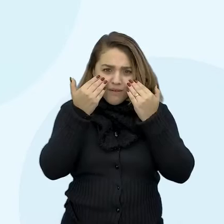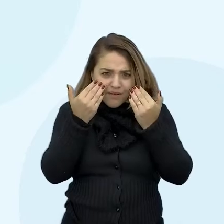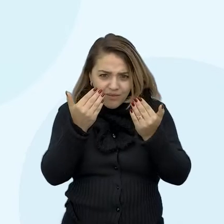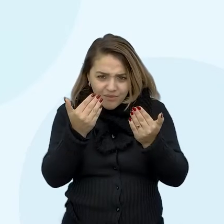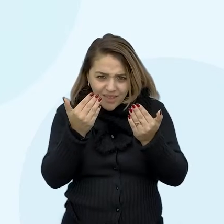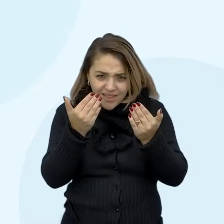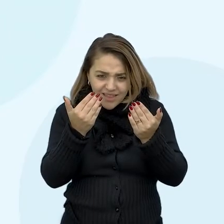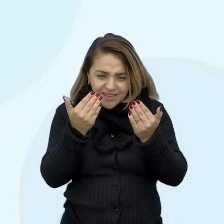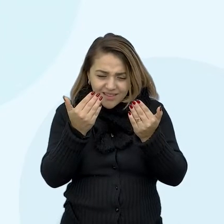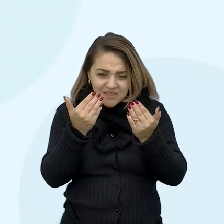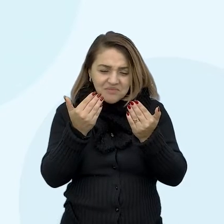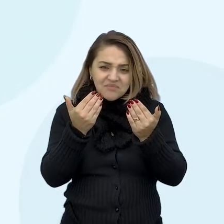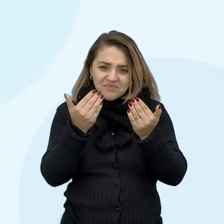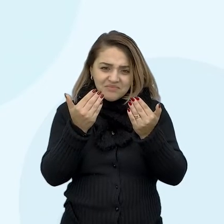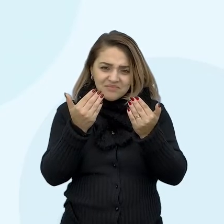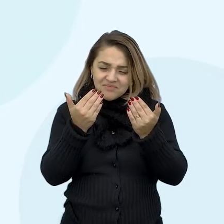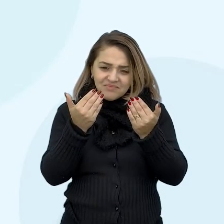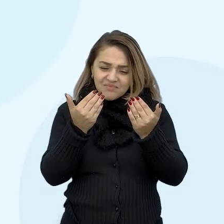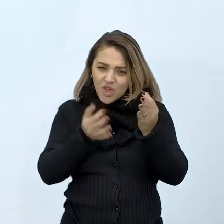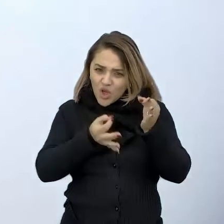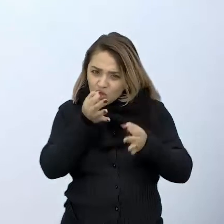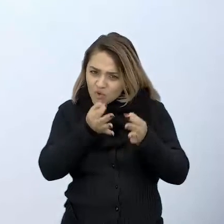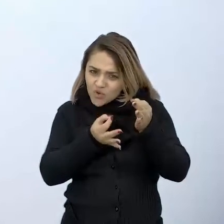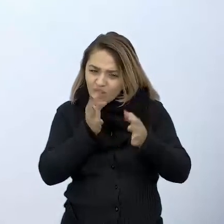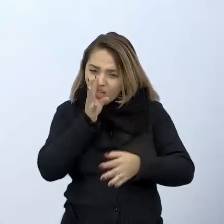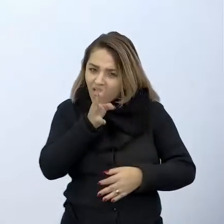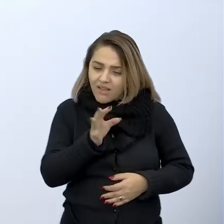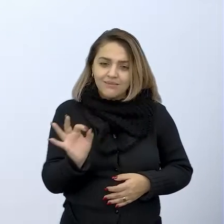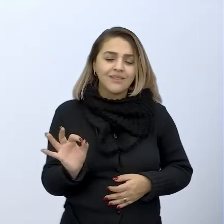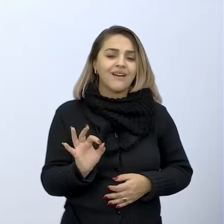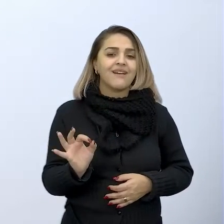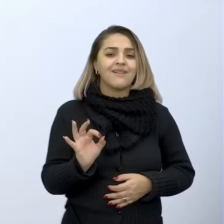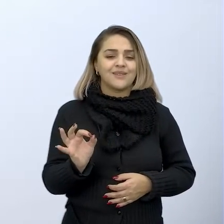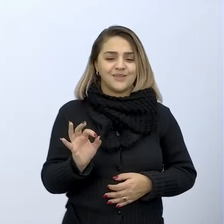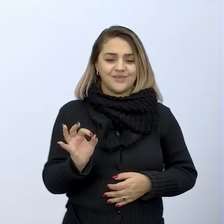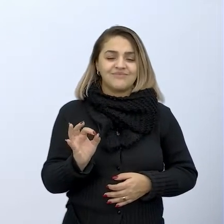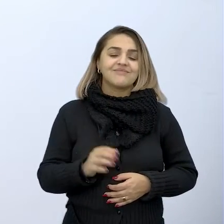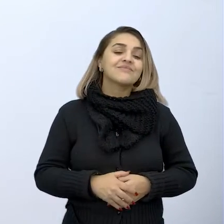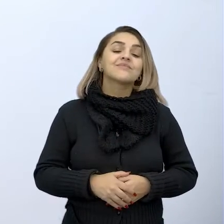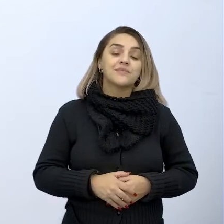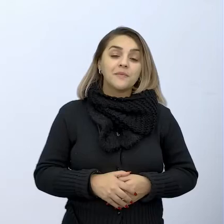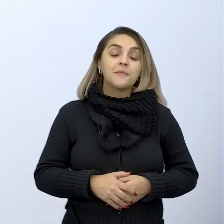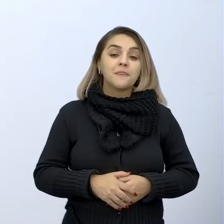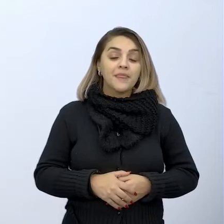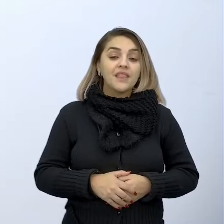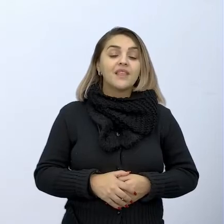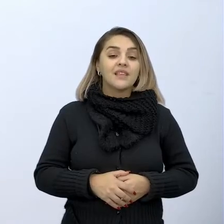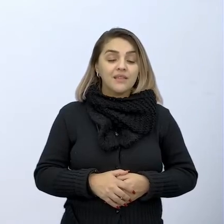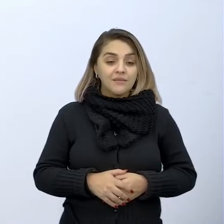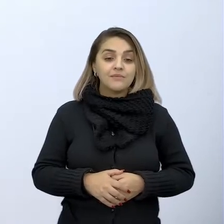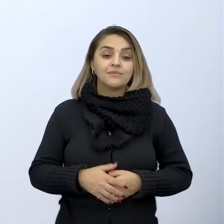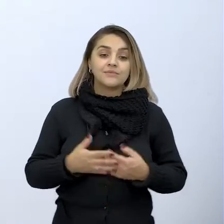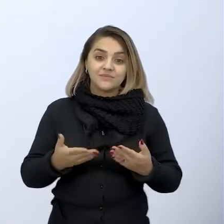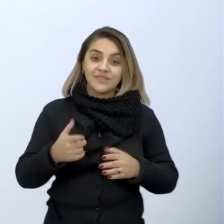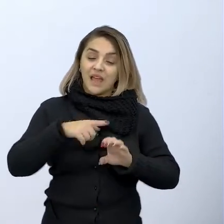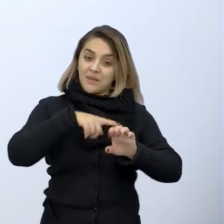sem frescura. Fica aqui um toque de um trabalho de empreendedorismo social.